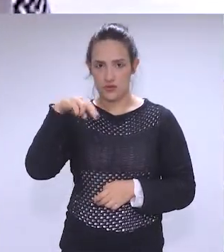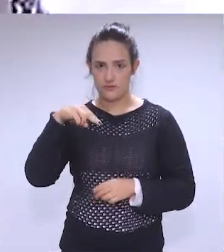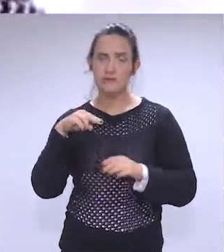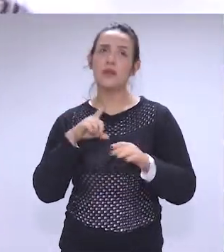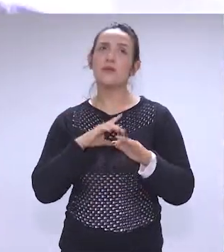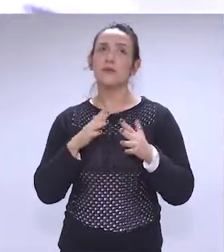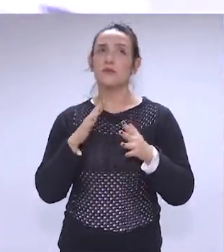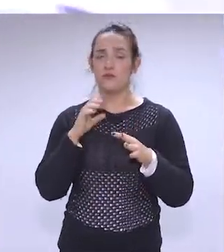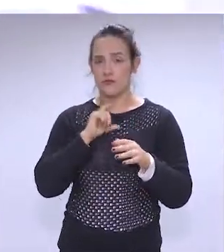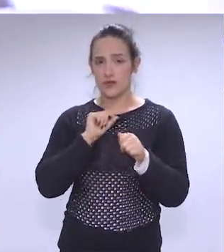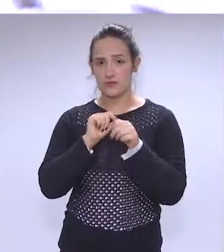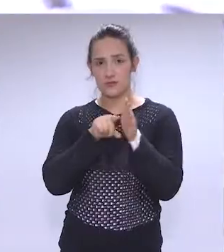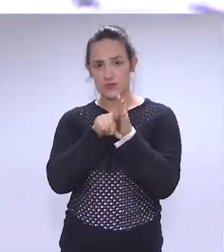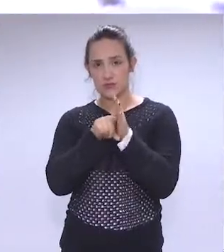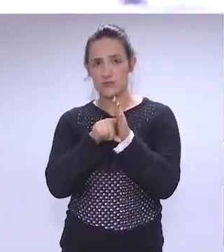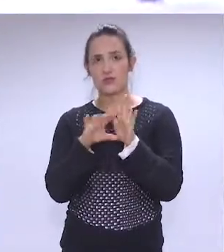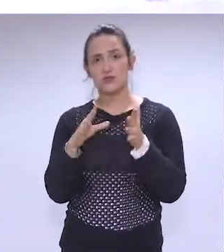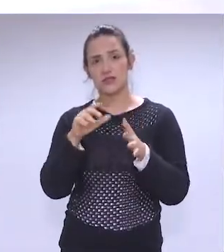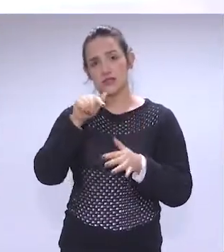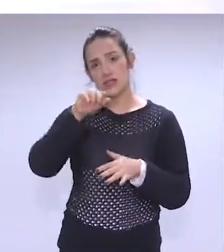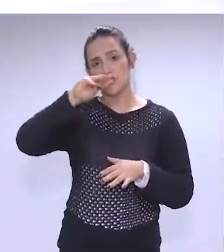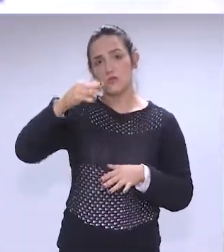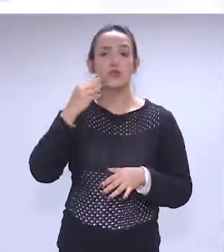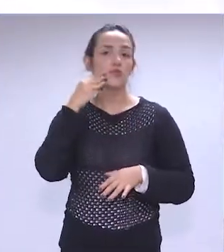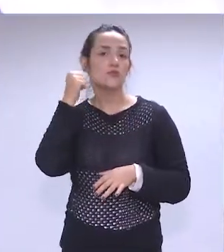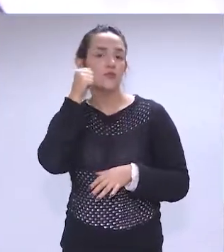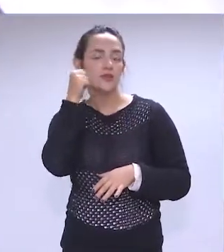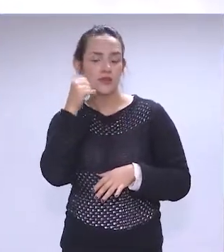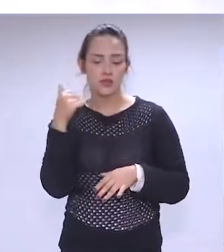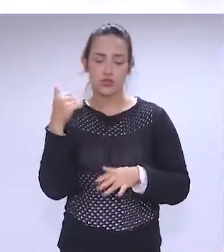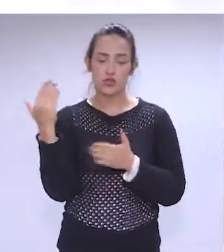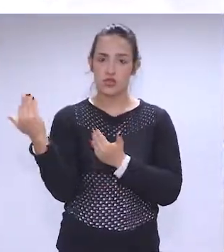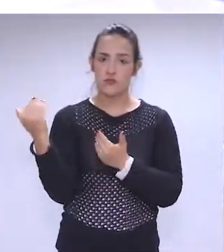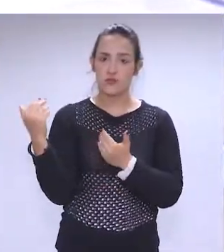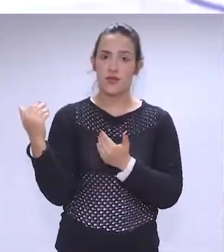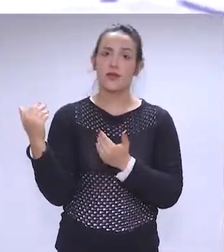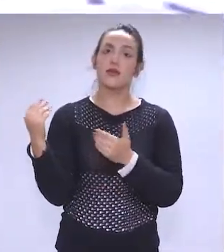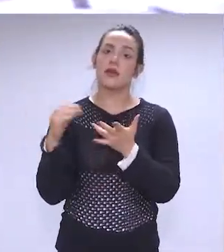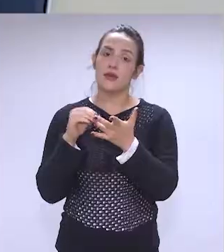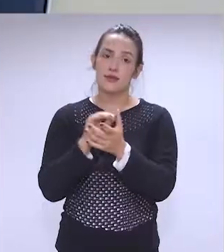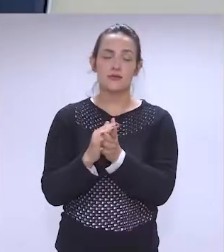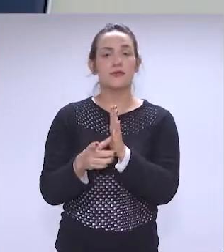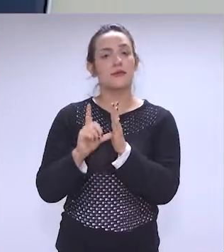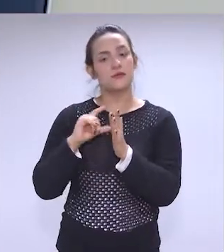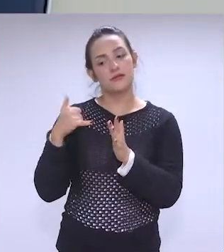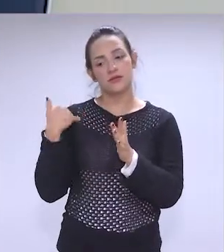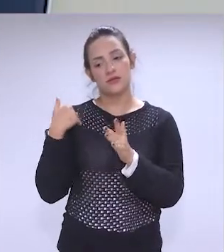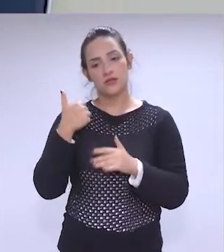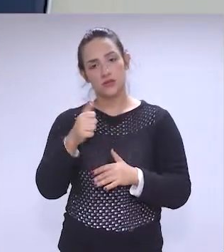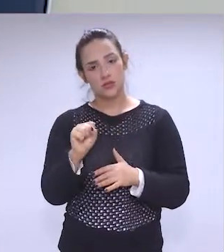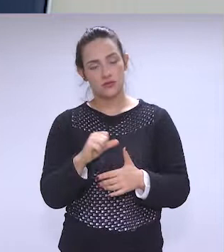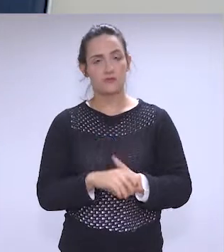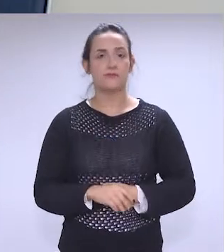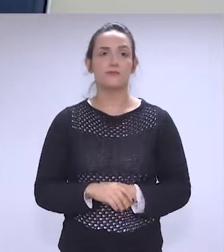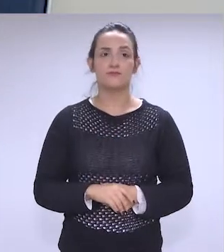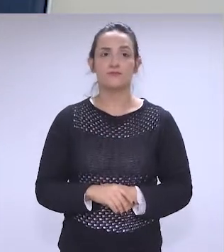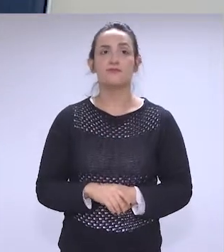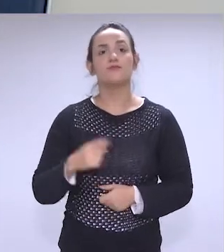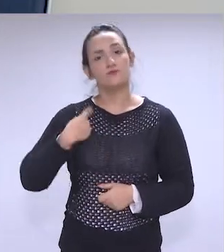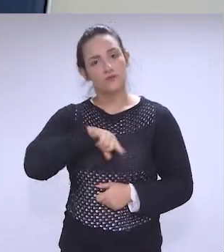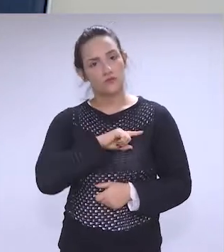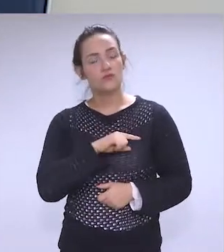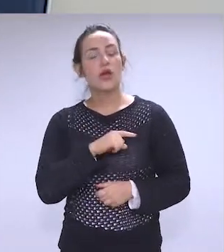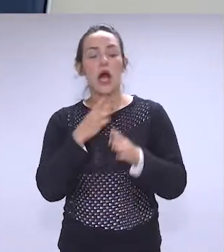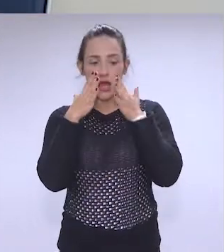7,5 milhões de jovens fazem isso anualmente antes dos 18. Bom, o Unicef vê o casamento infantil com